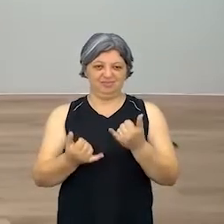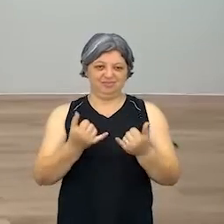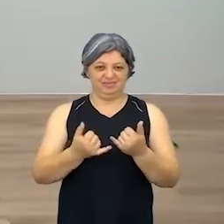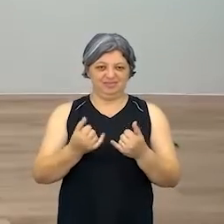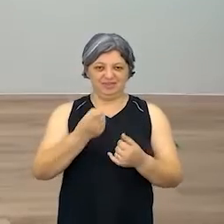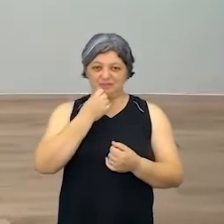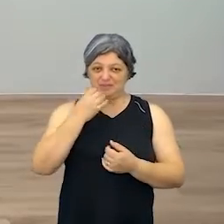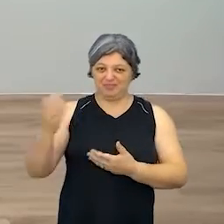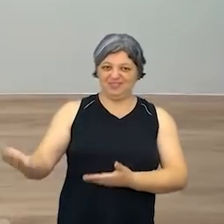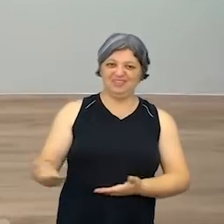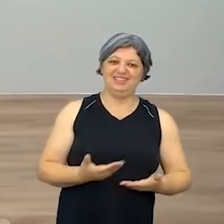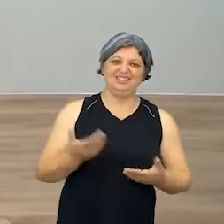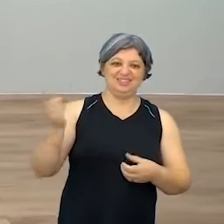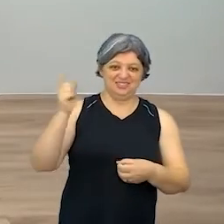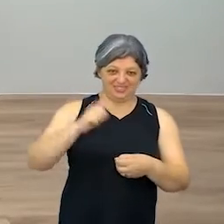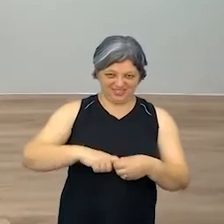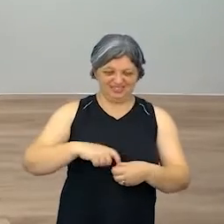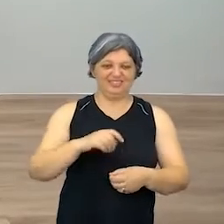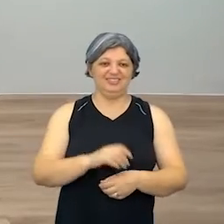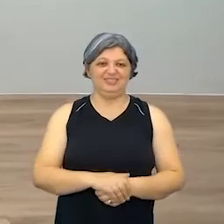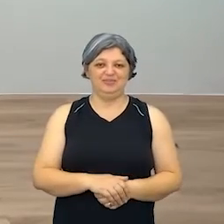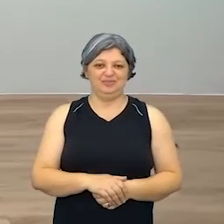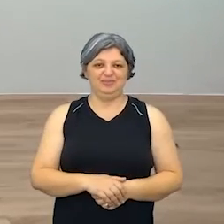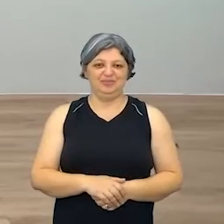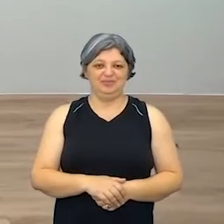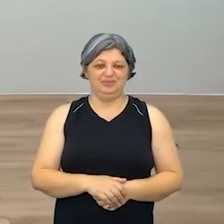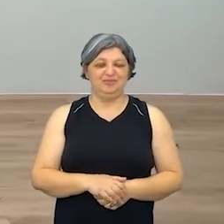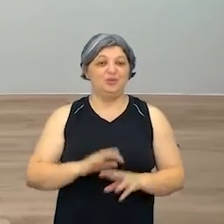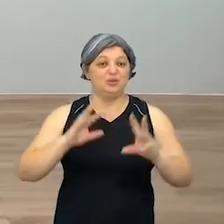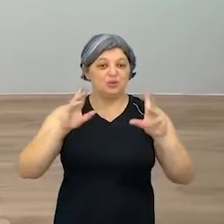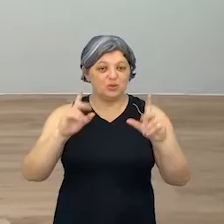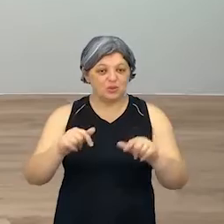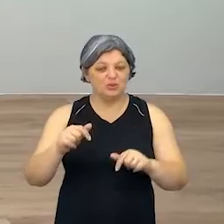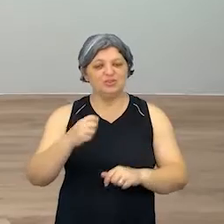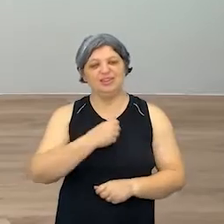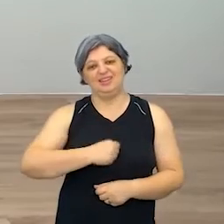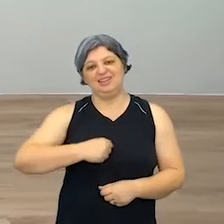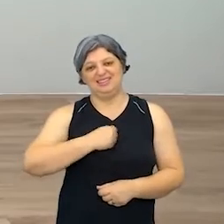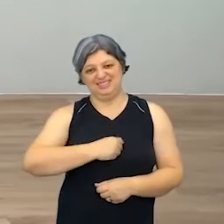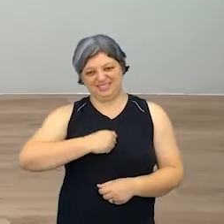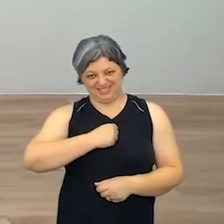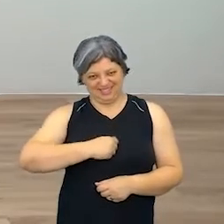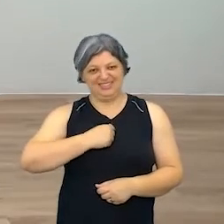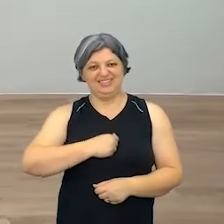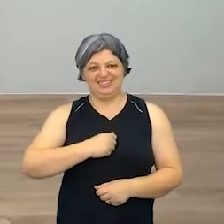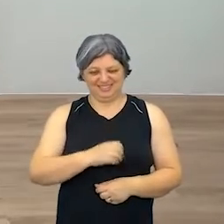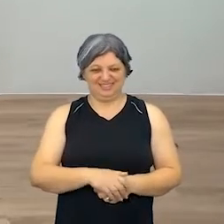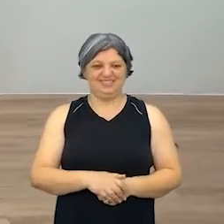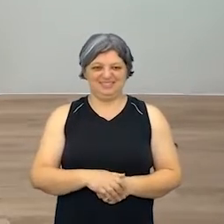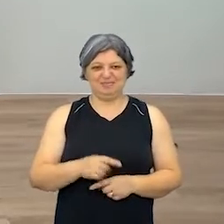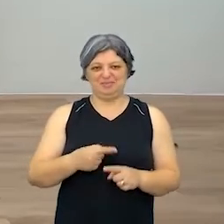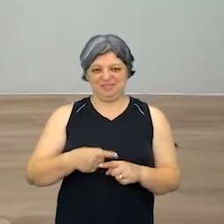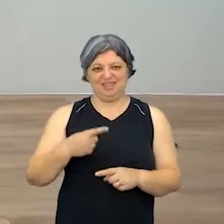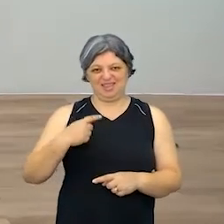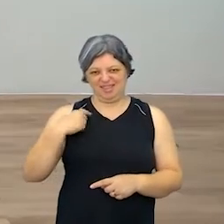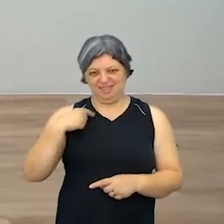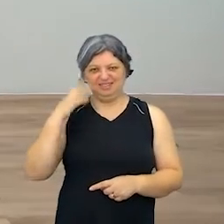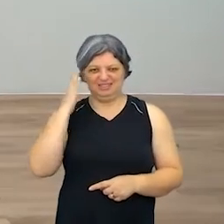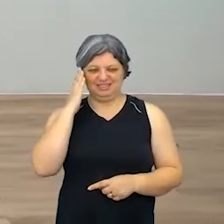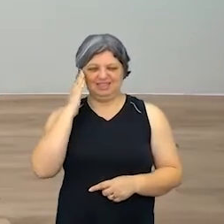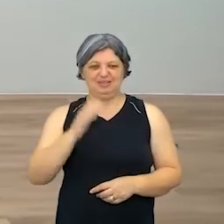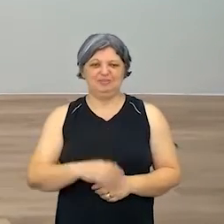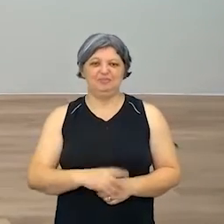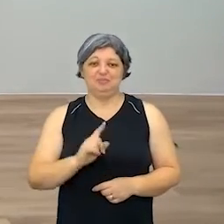de volta. Obrigada! Todos estavam morrendo de saudade dela, que eu sei, mas ela já